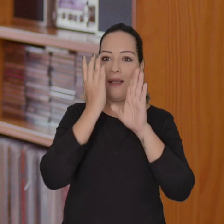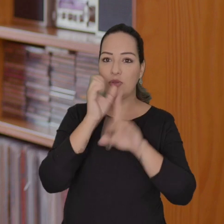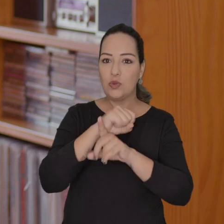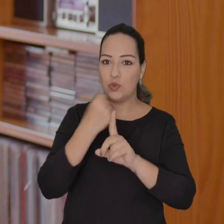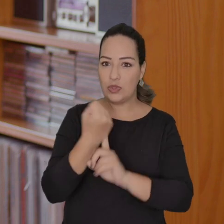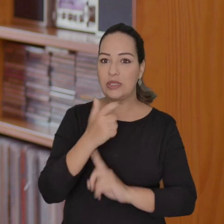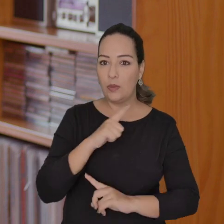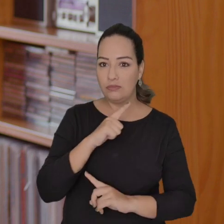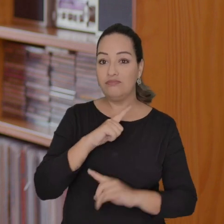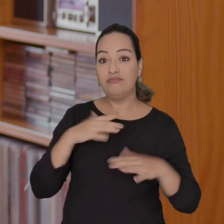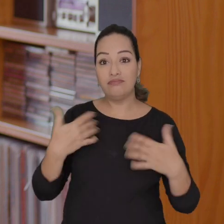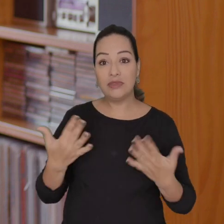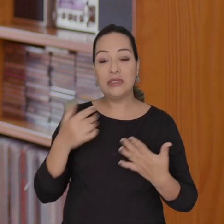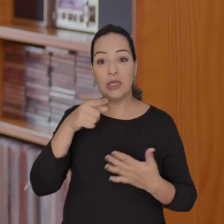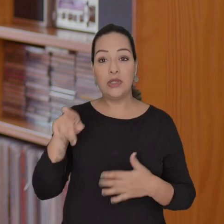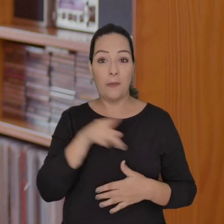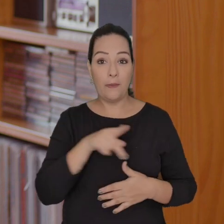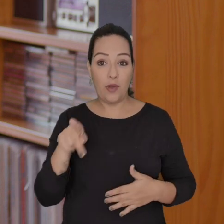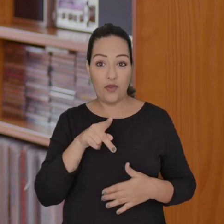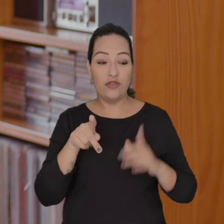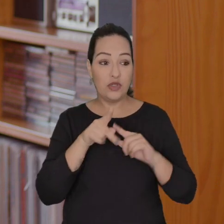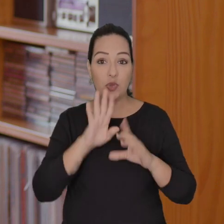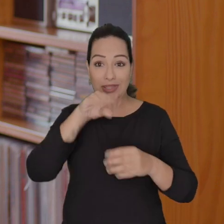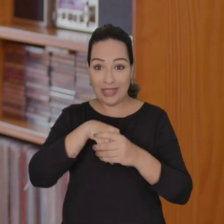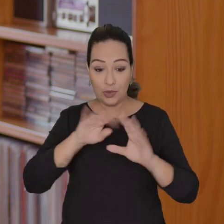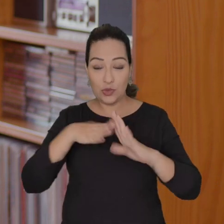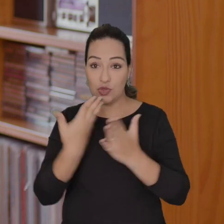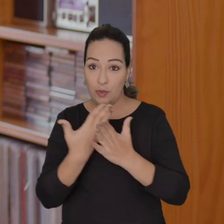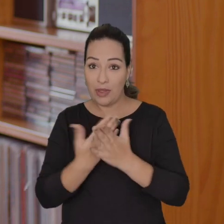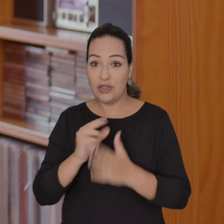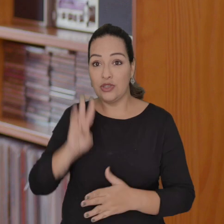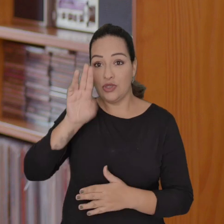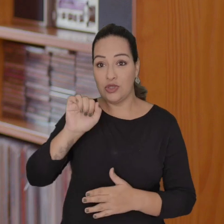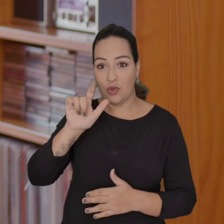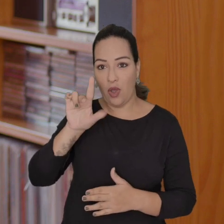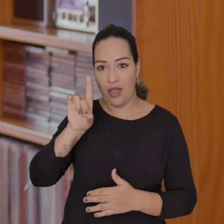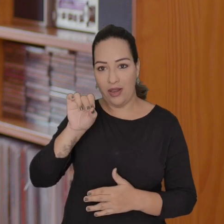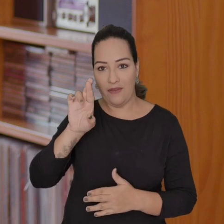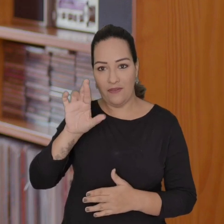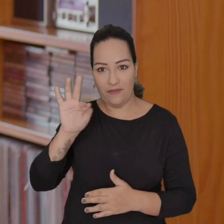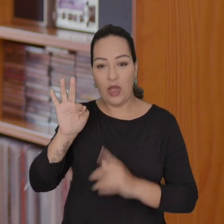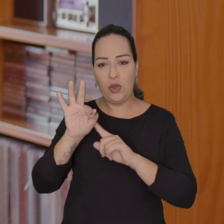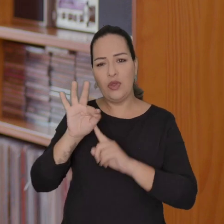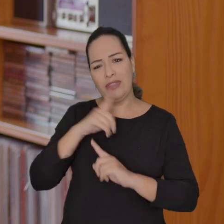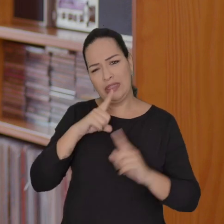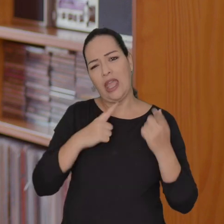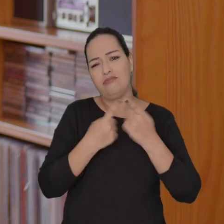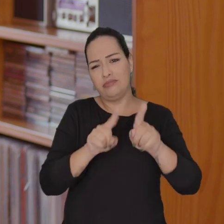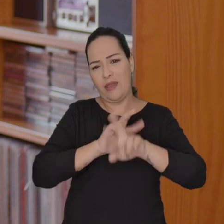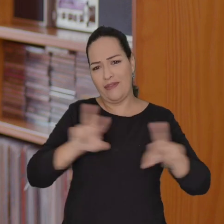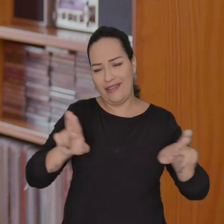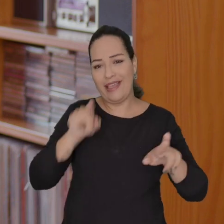social. Então, eu acho que ser professor numa escola Waldorf, ainda com todos os desafios que ser professor no